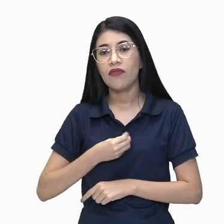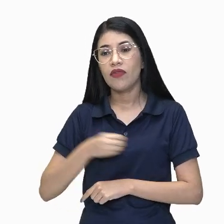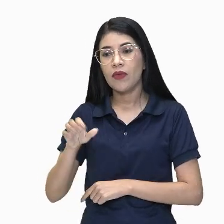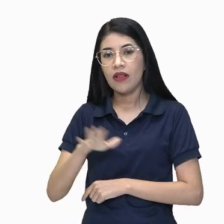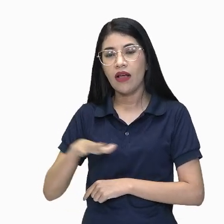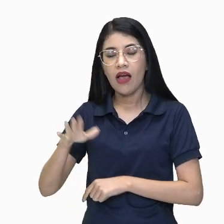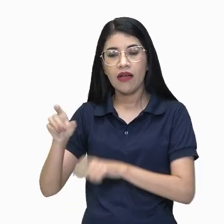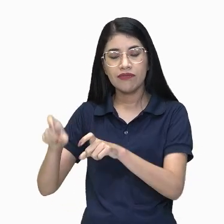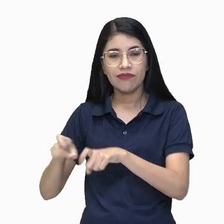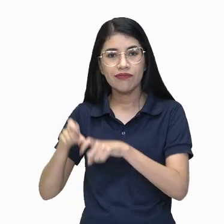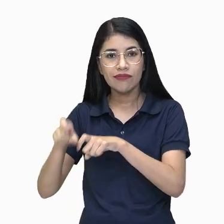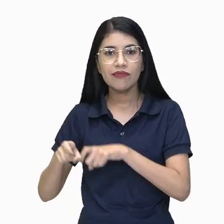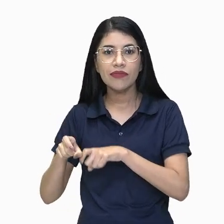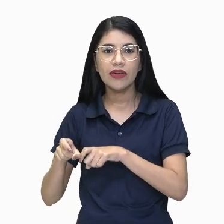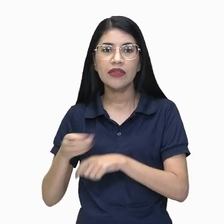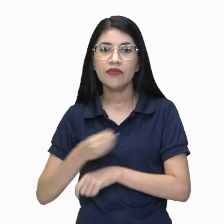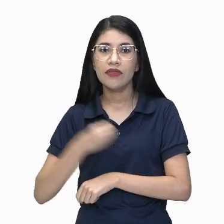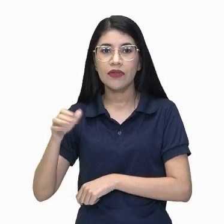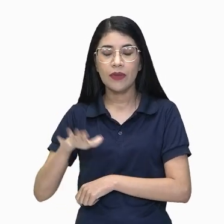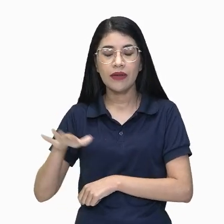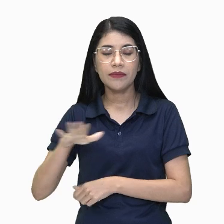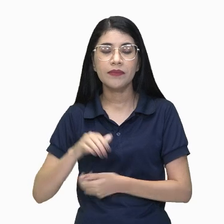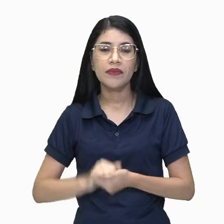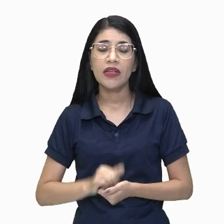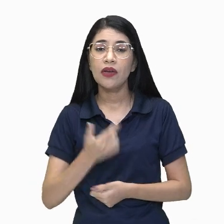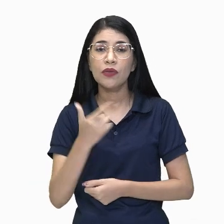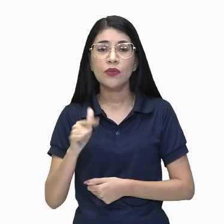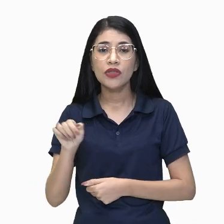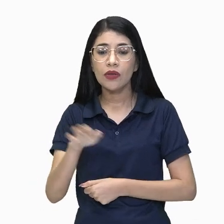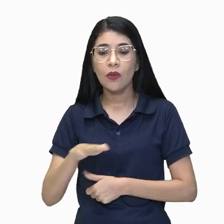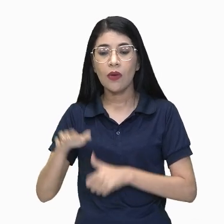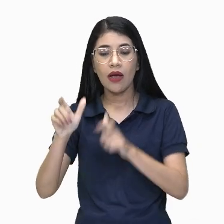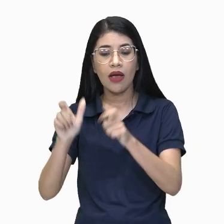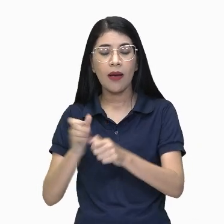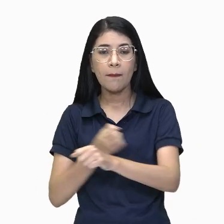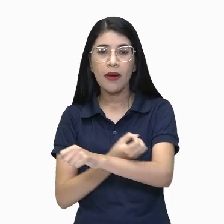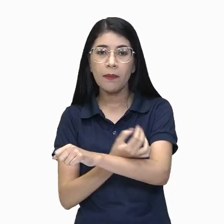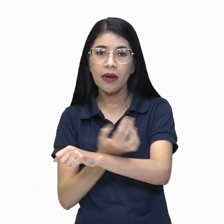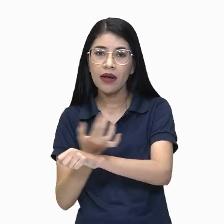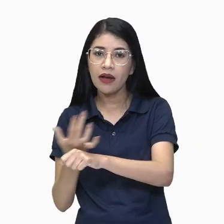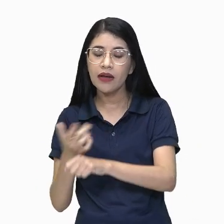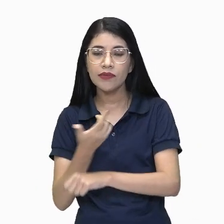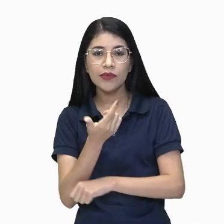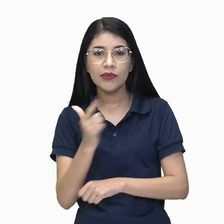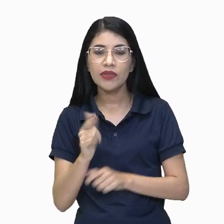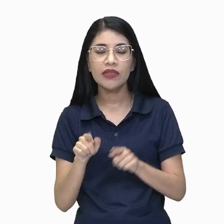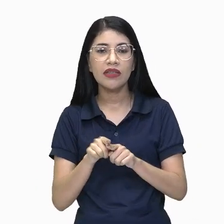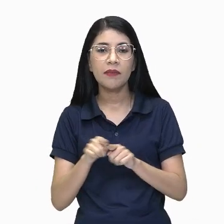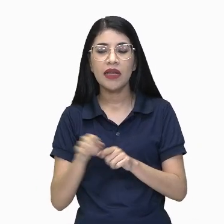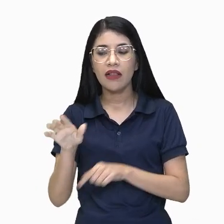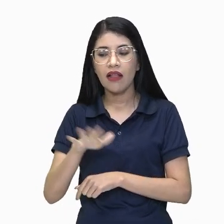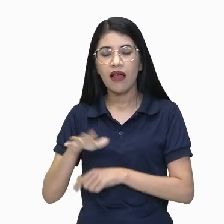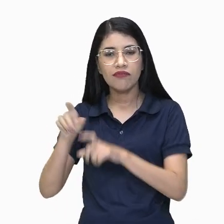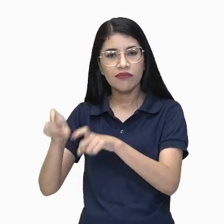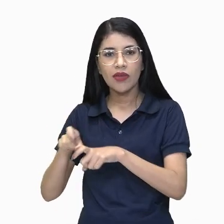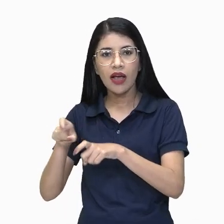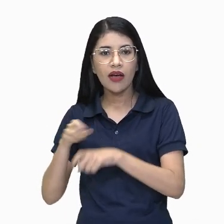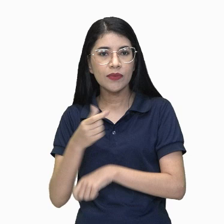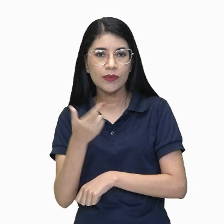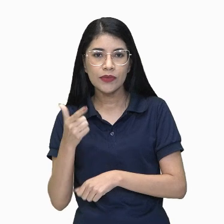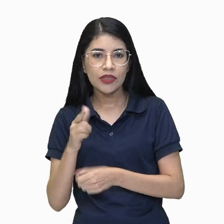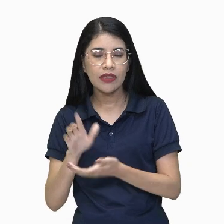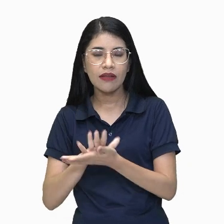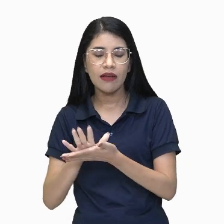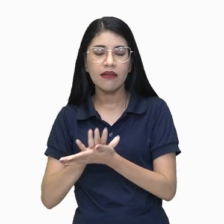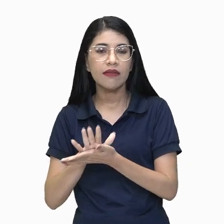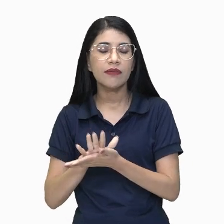na fazenda. Eles não tinham terra para plantar, né, não tinham terra nem na zona rural para plantar, para